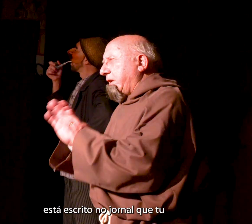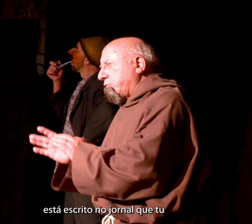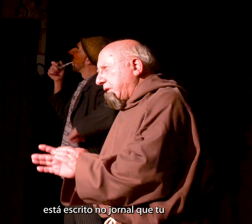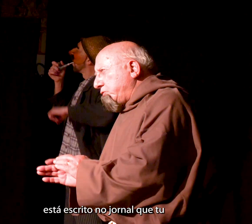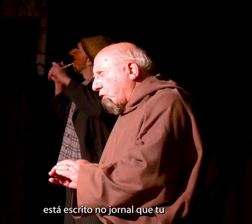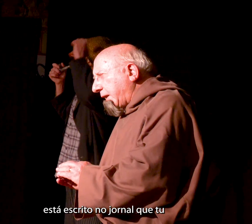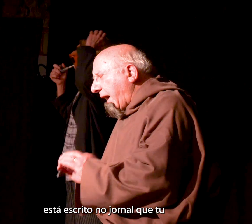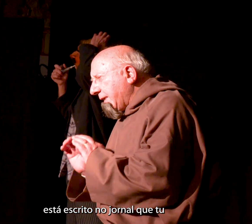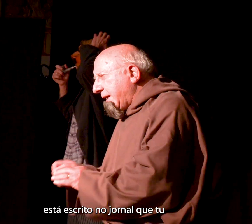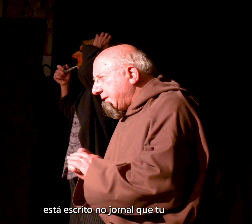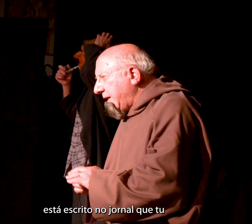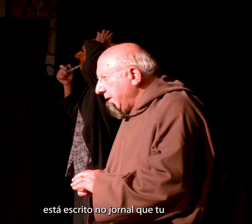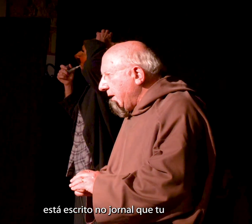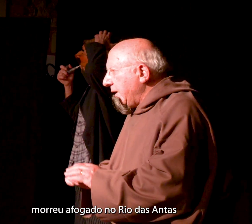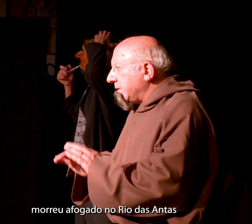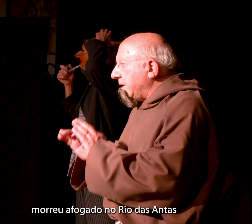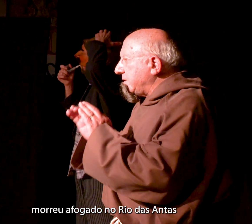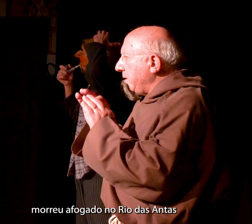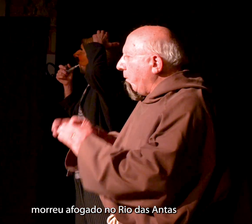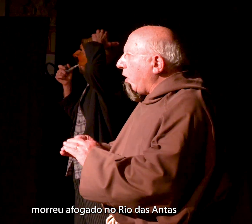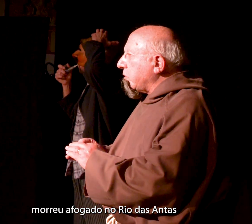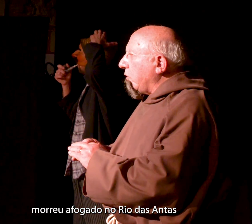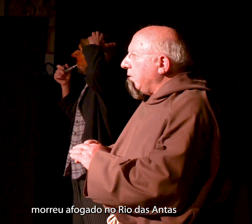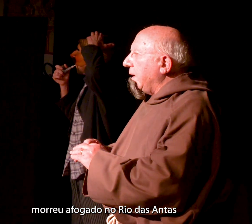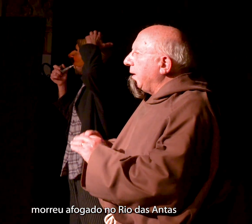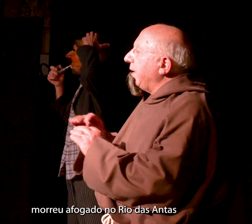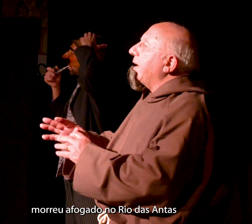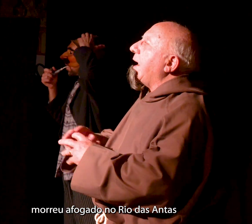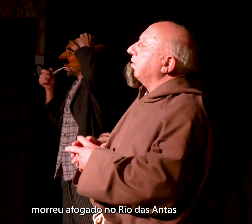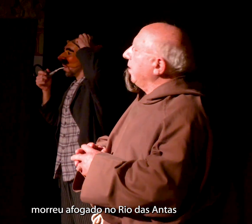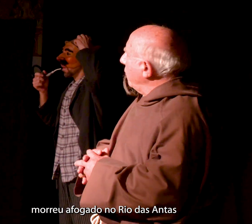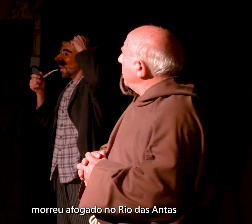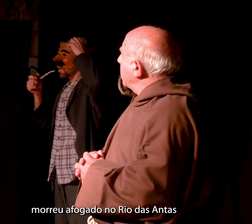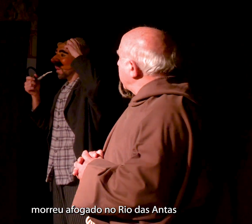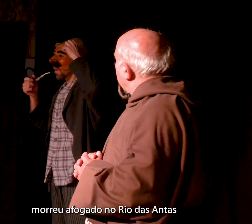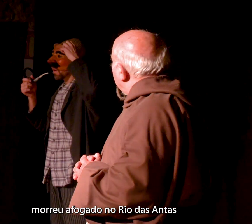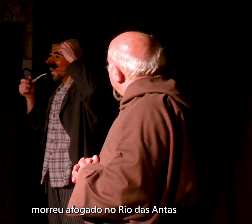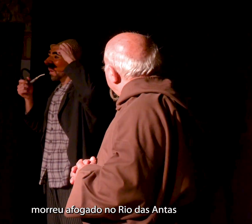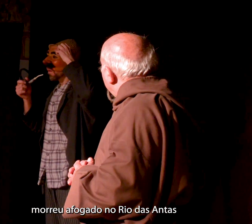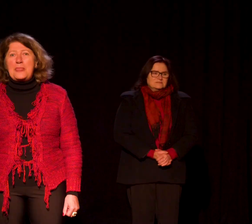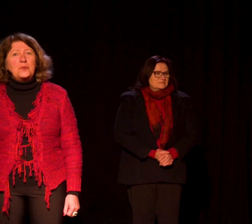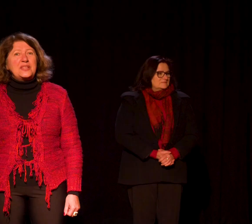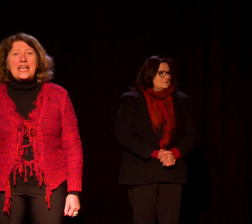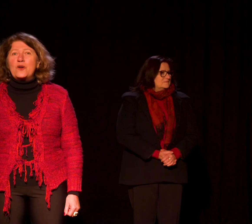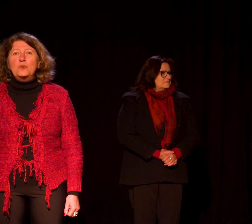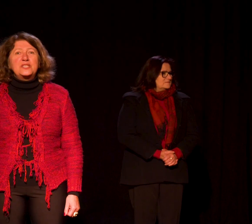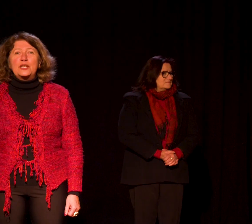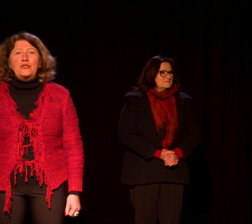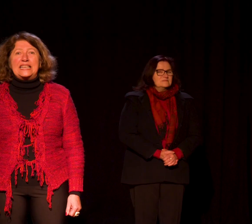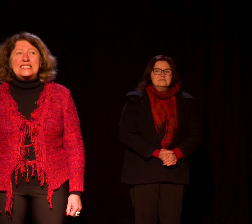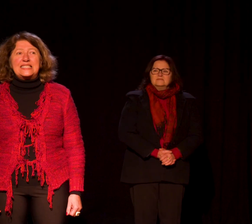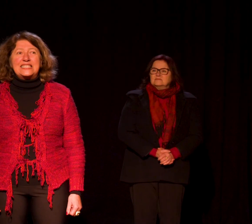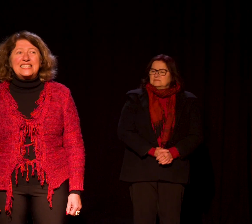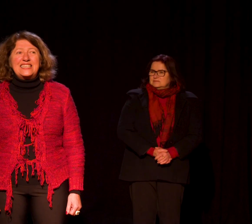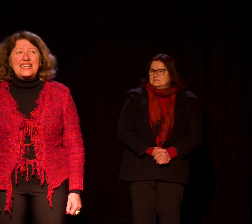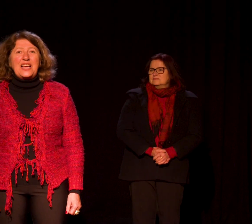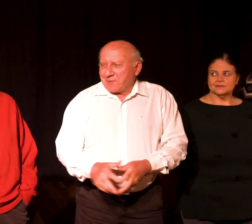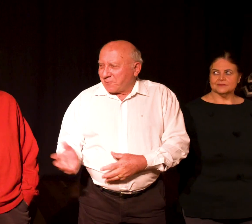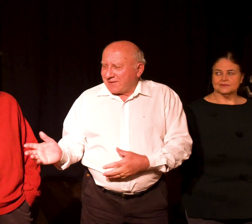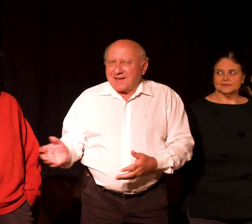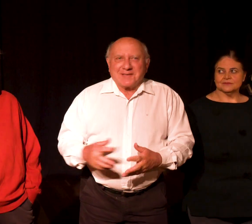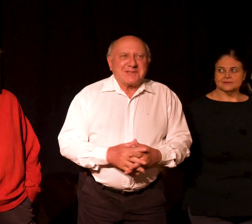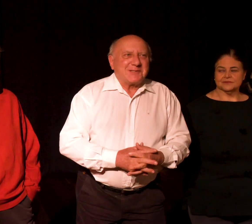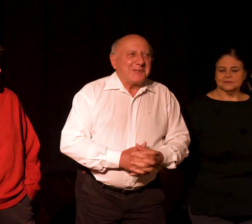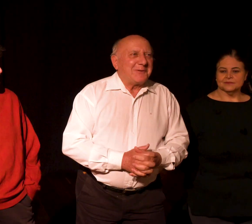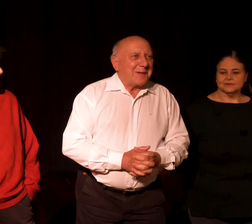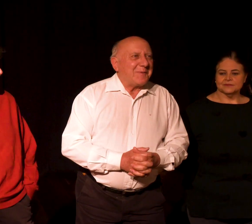Pipetta. Se escrito del jornal e ti si morto negate il Rio de Azanta. Um esforço conjunto para garantir que o